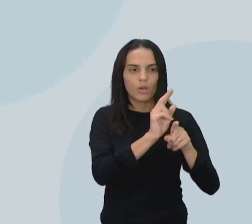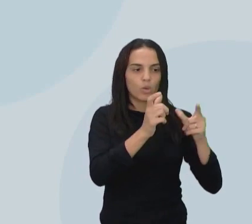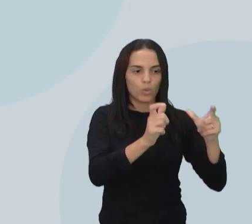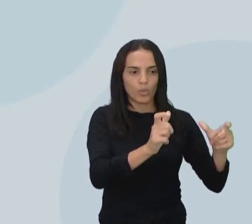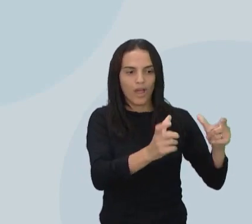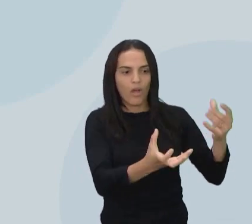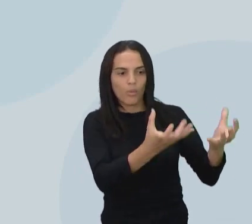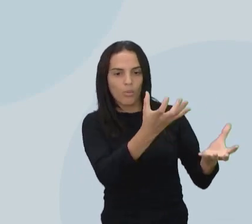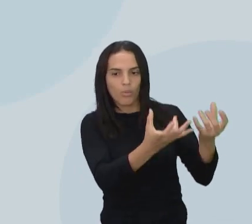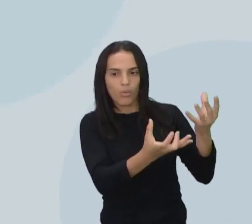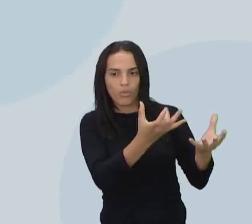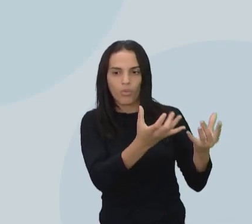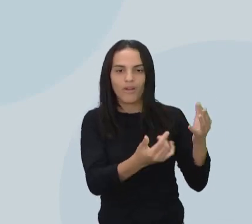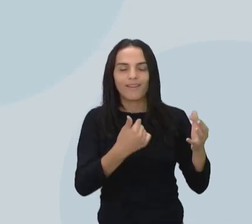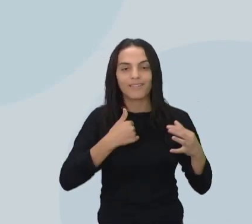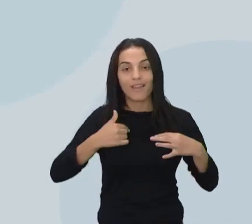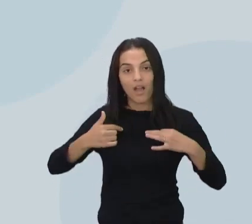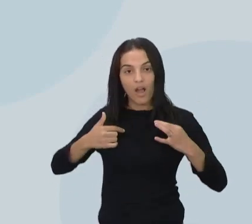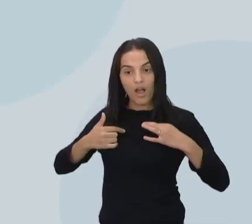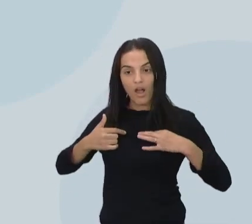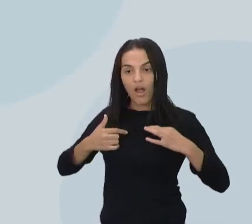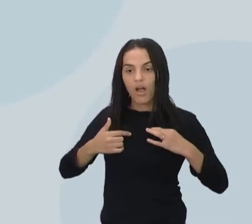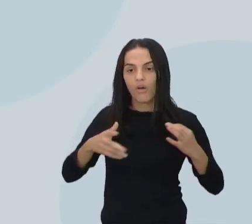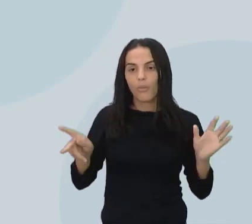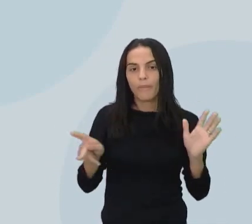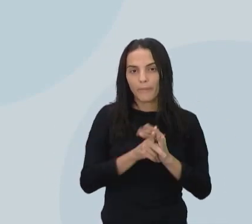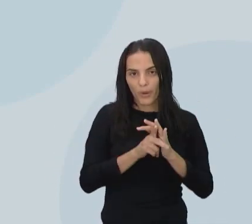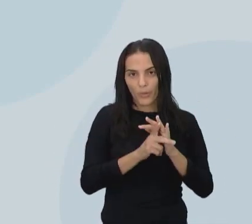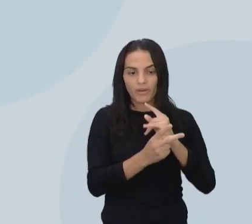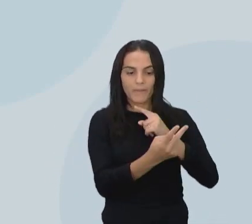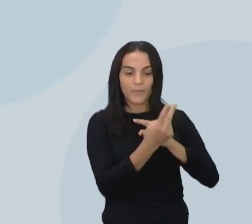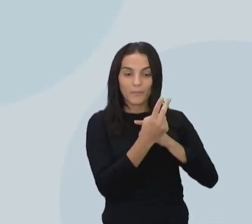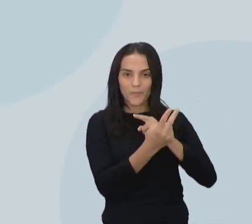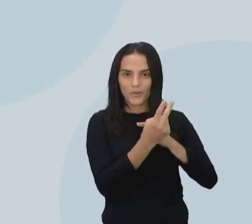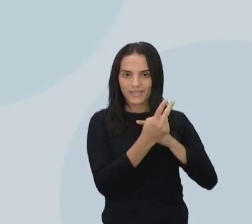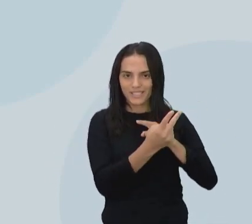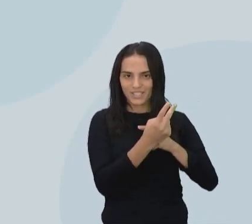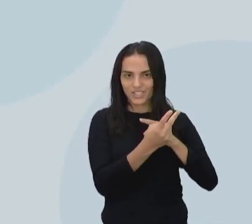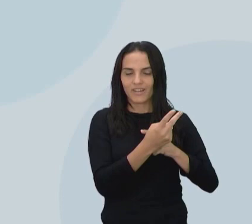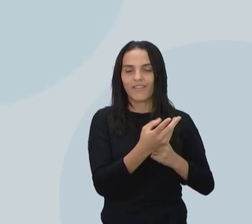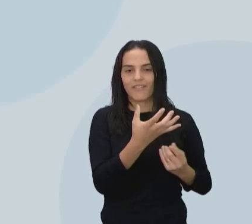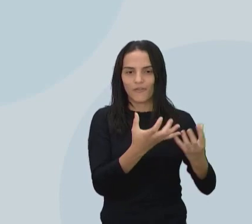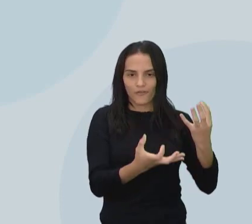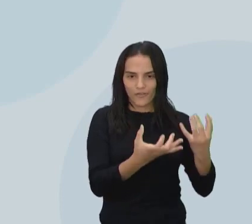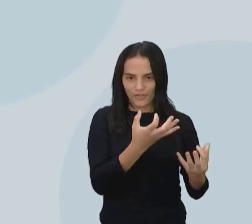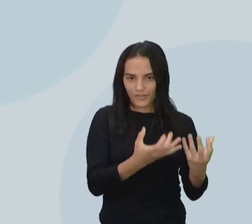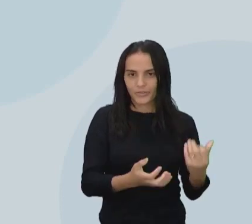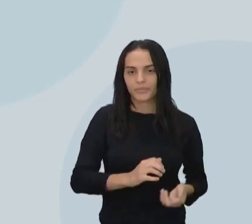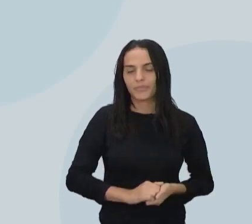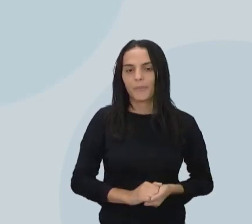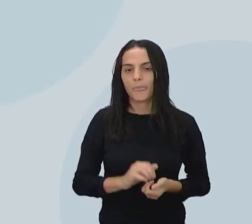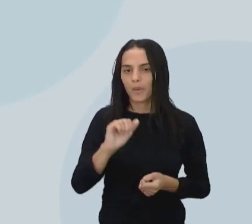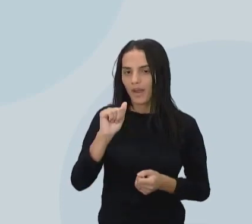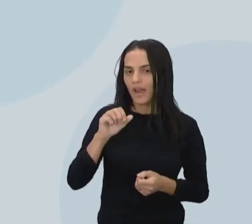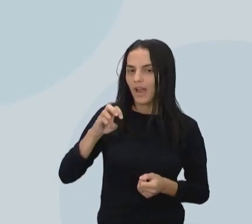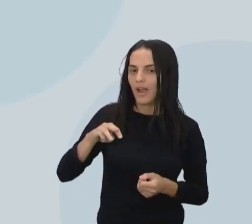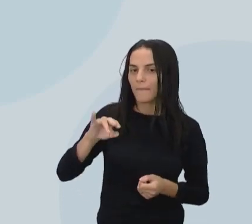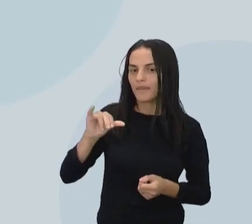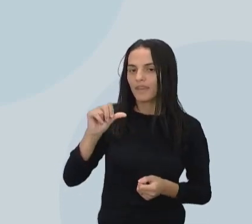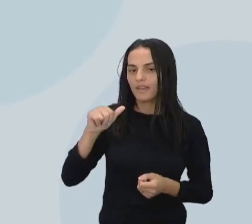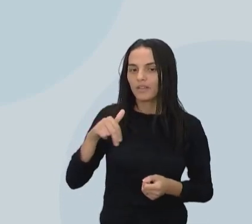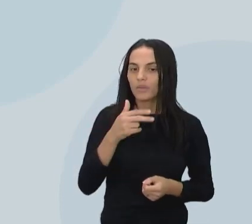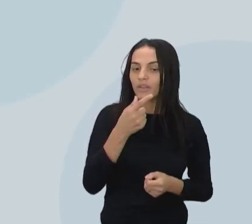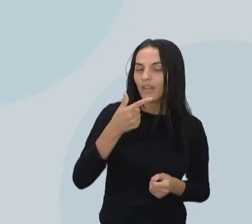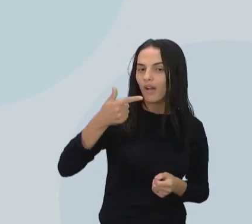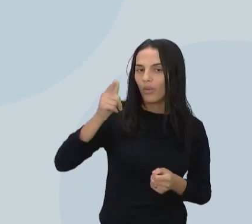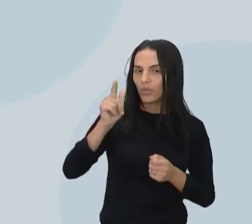Pode perceber aí as vestimentas dele, são vestimentas que são produzidas à base do amianto. Numa outra